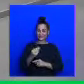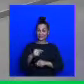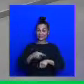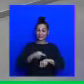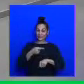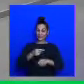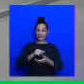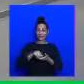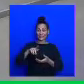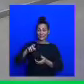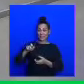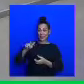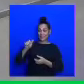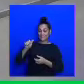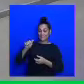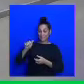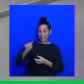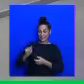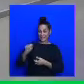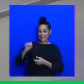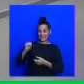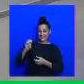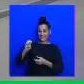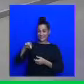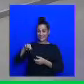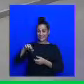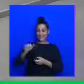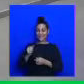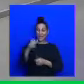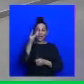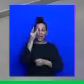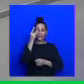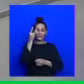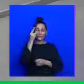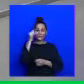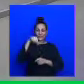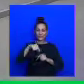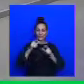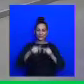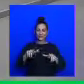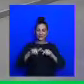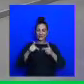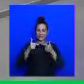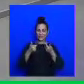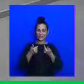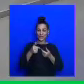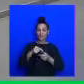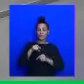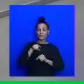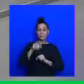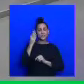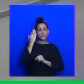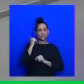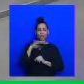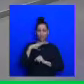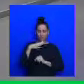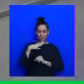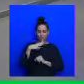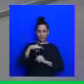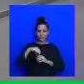2.602. Chegou a hora da Mega Sena. Ao vivo aqui direto do Espaço da Sorte. A Mega Sena, você já